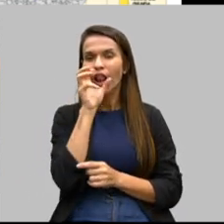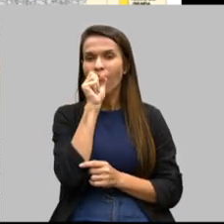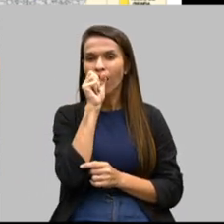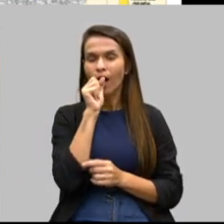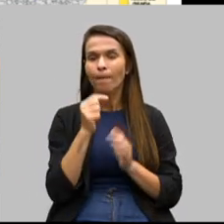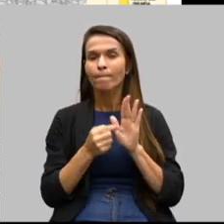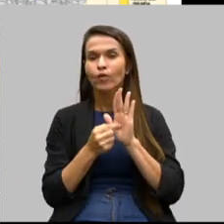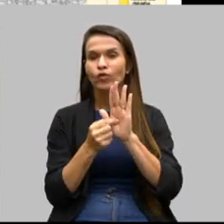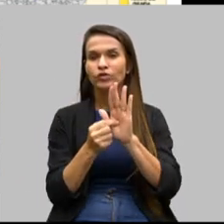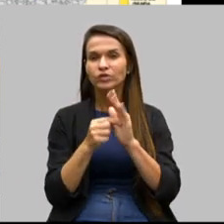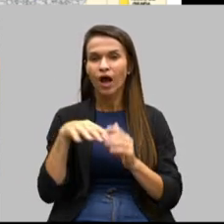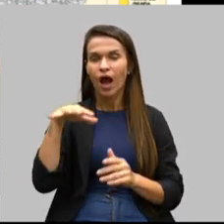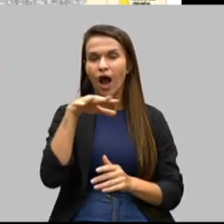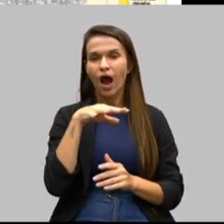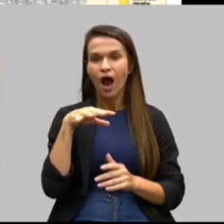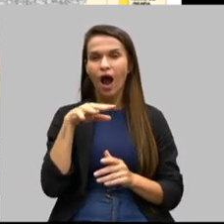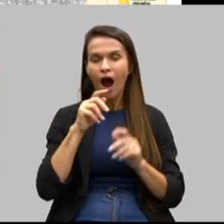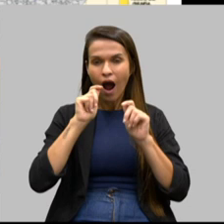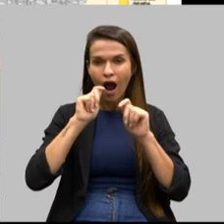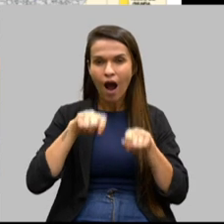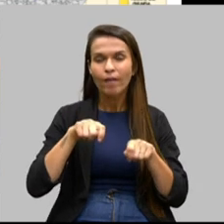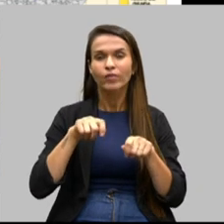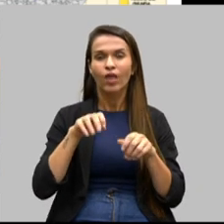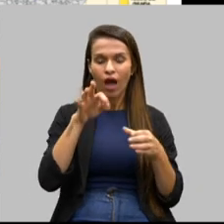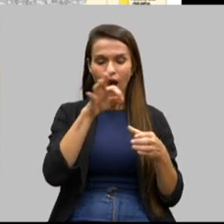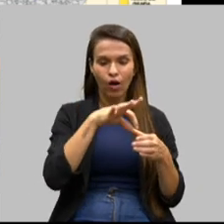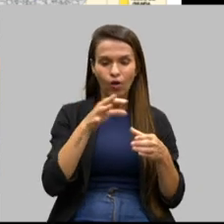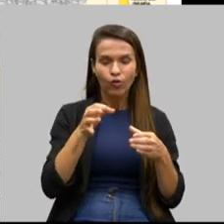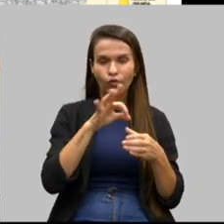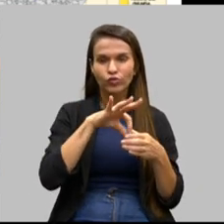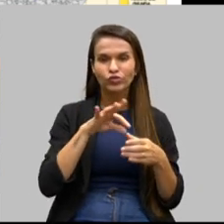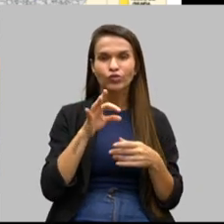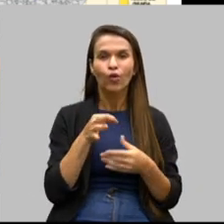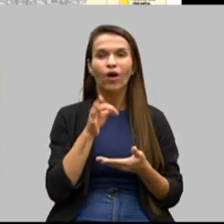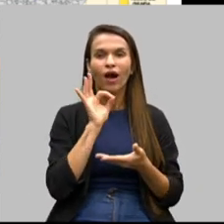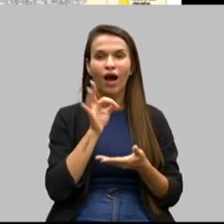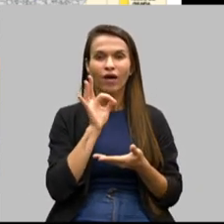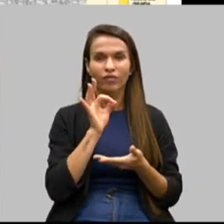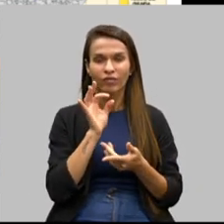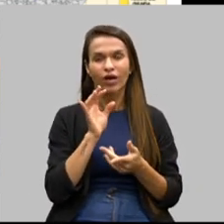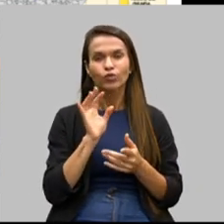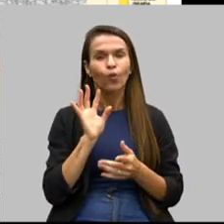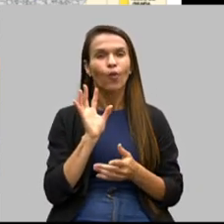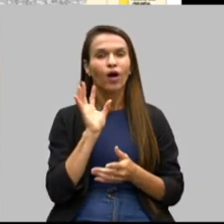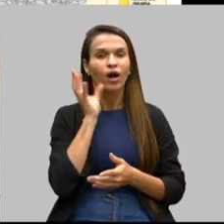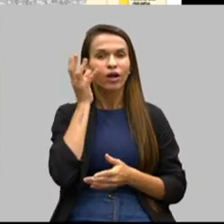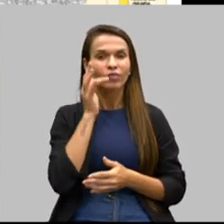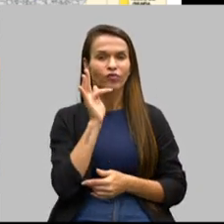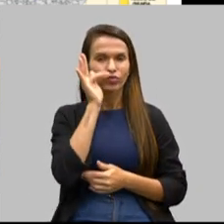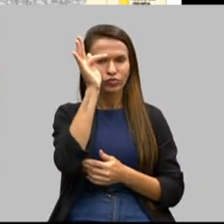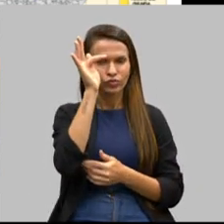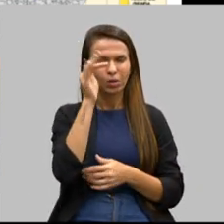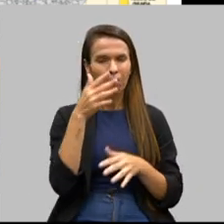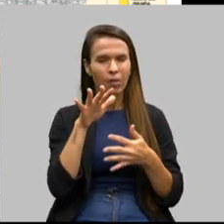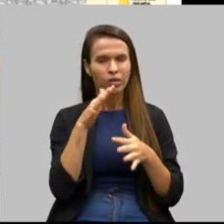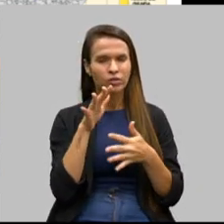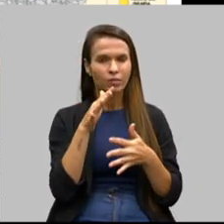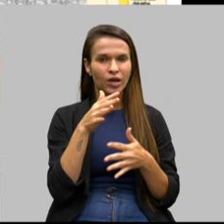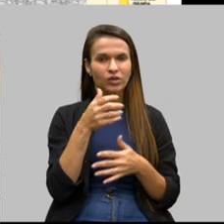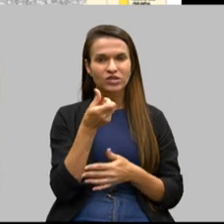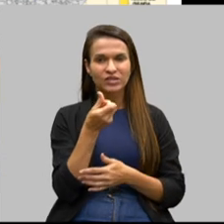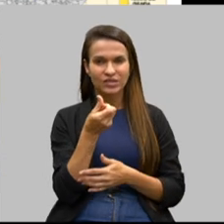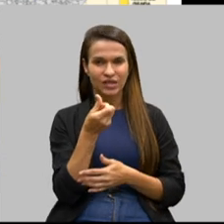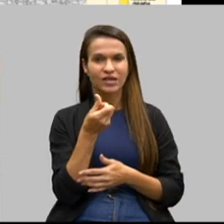área apta ao cultivo do café no clima futuro. Isso com um aumento de temperatura na casa de aproximadamente 6